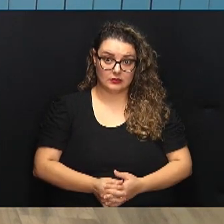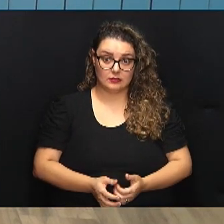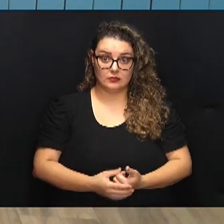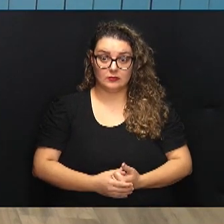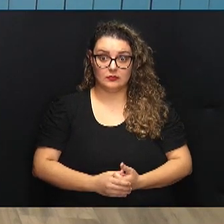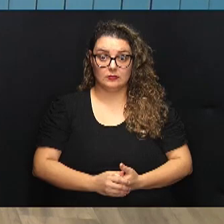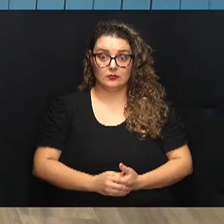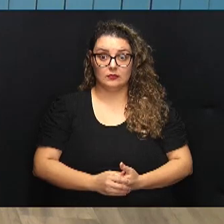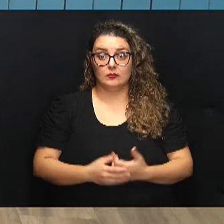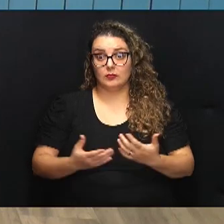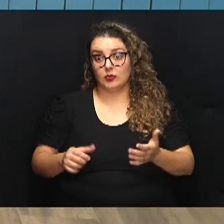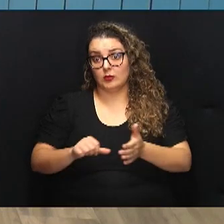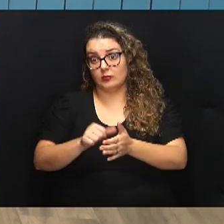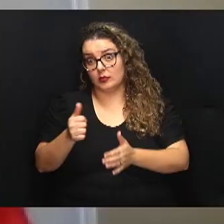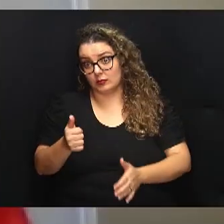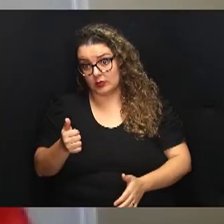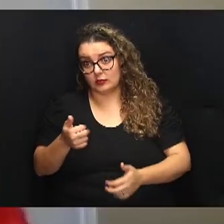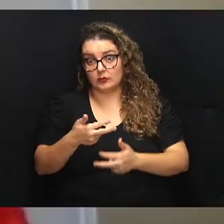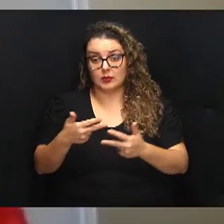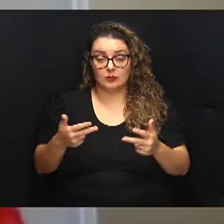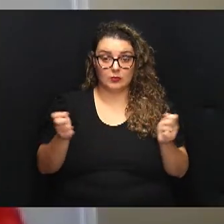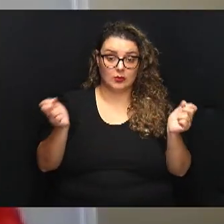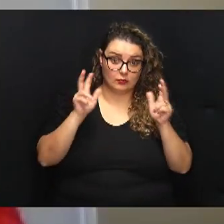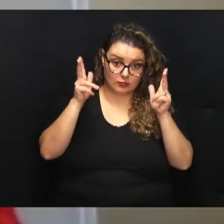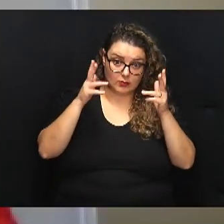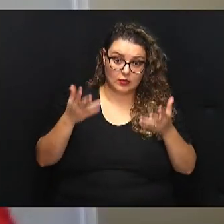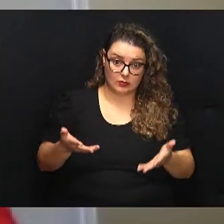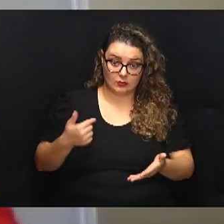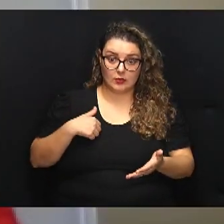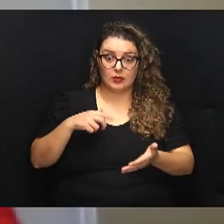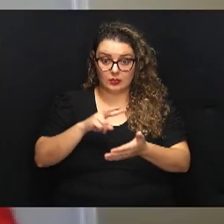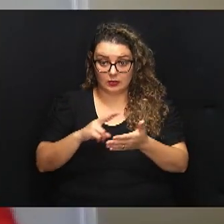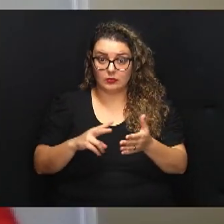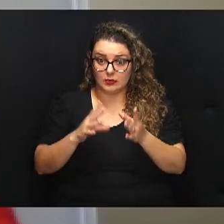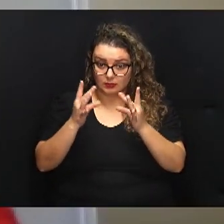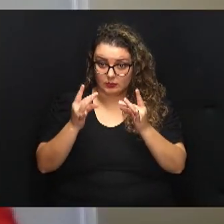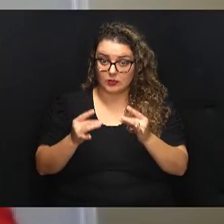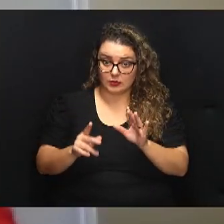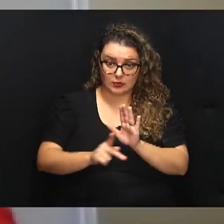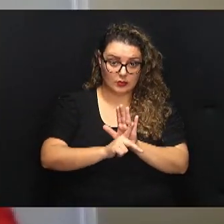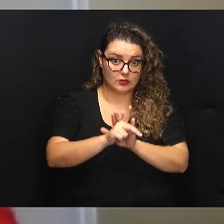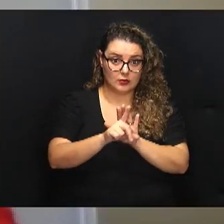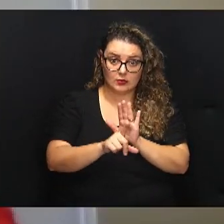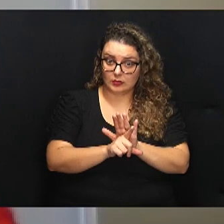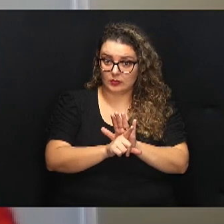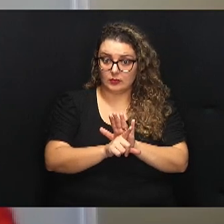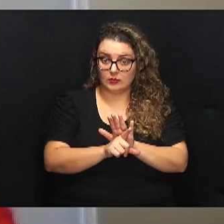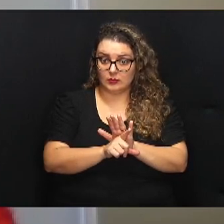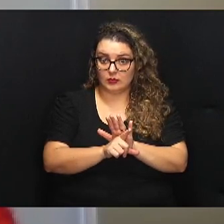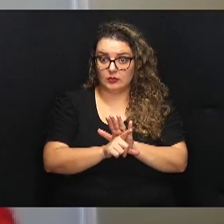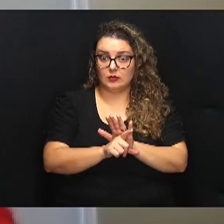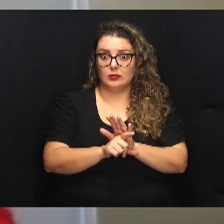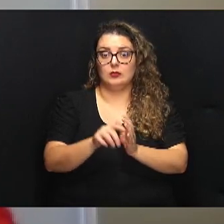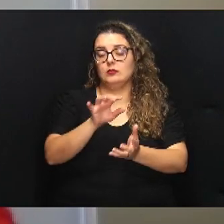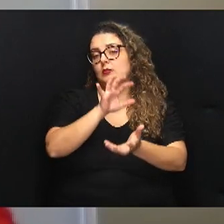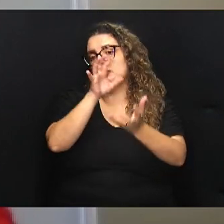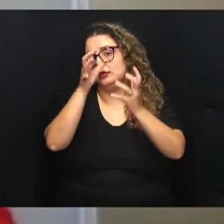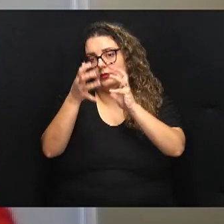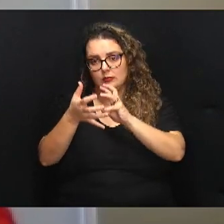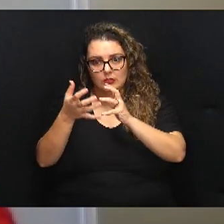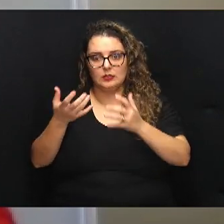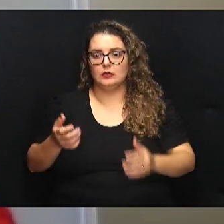Bom, em primeiro lugar, uma coisa que chama muito atenção, eu li detidamente o projeto de lei, a questão climática e a questão